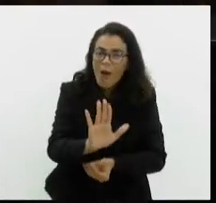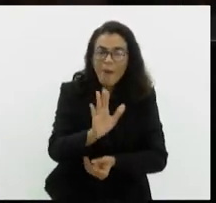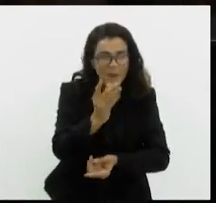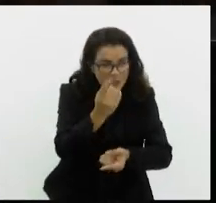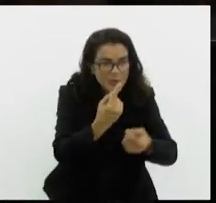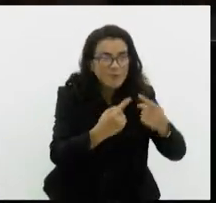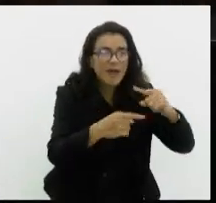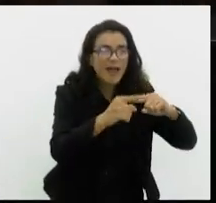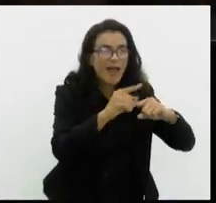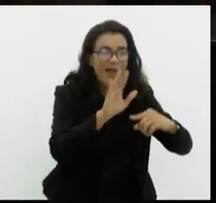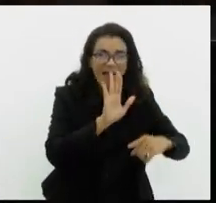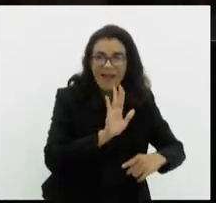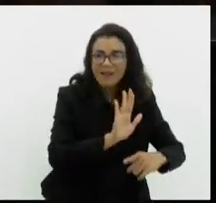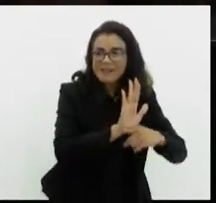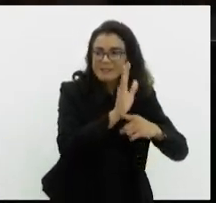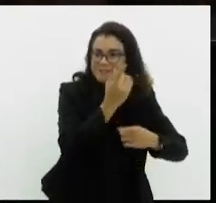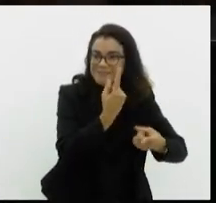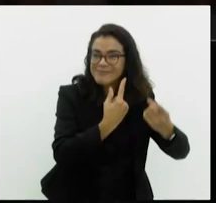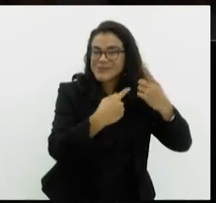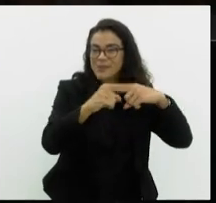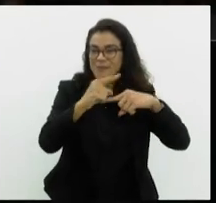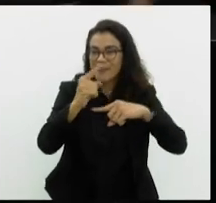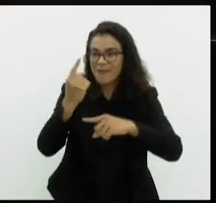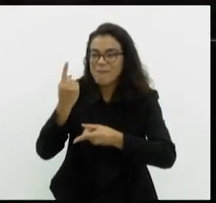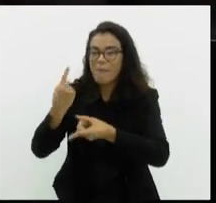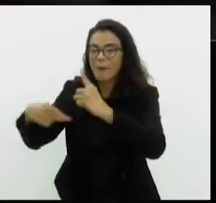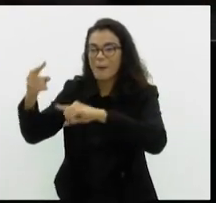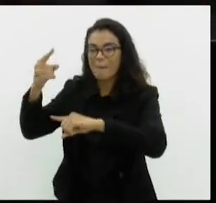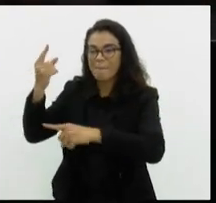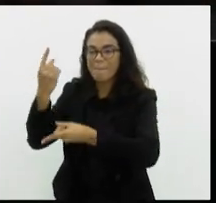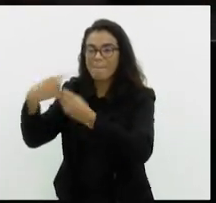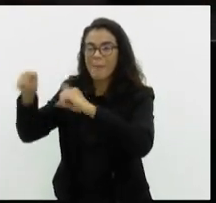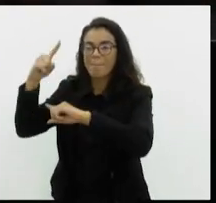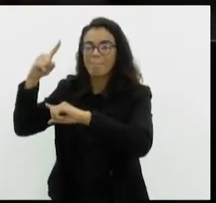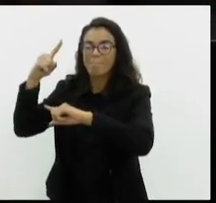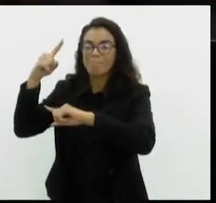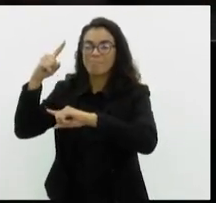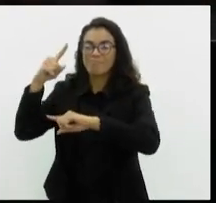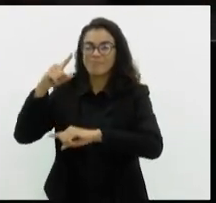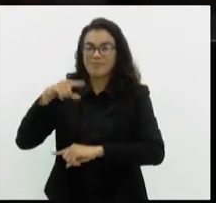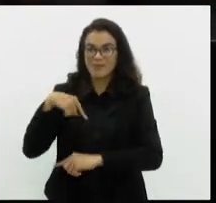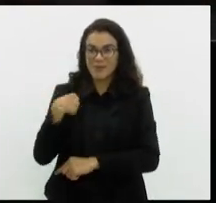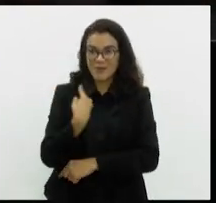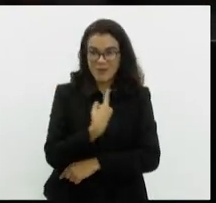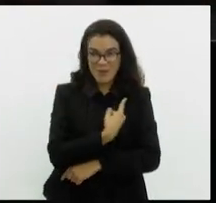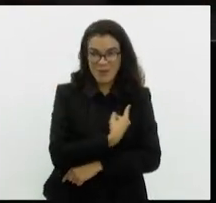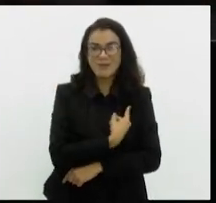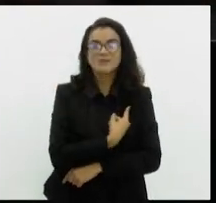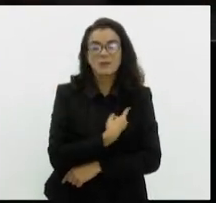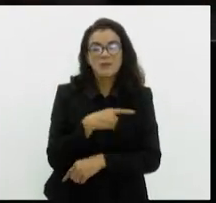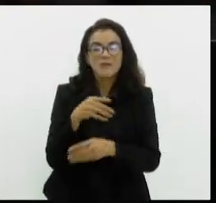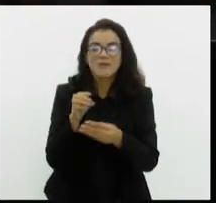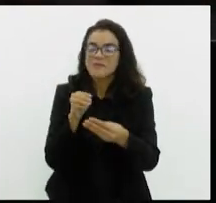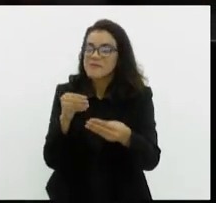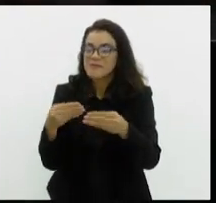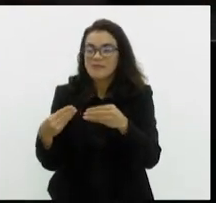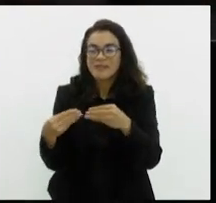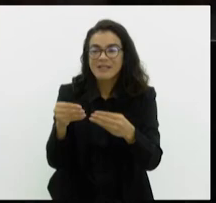as dificuldades e trilhar nossos caminhos. Nós somos absolutamente